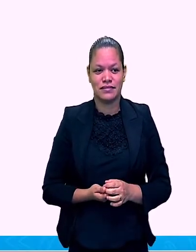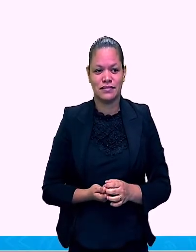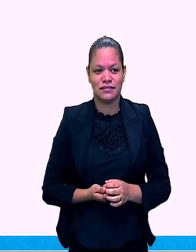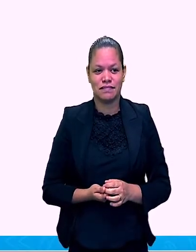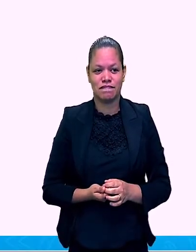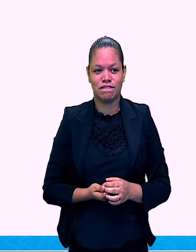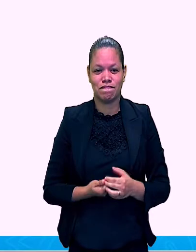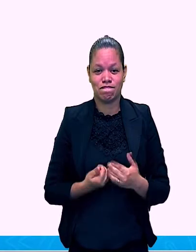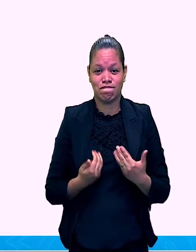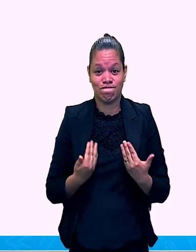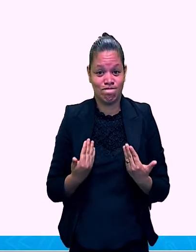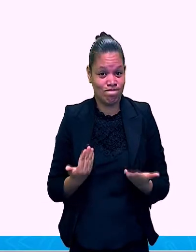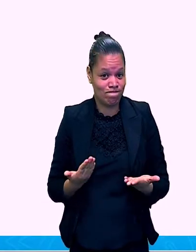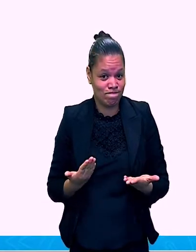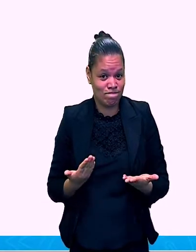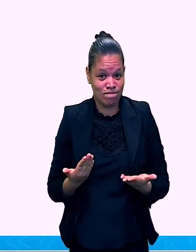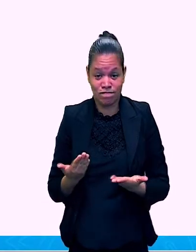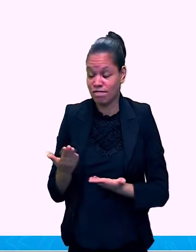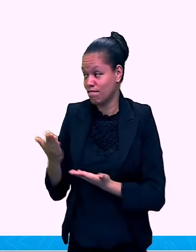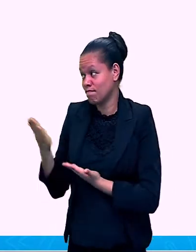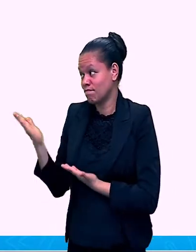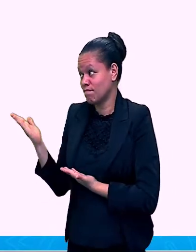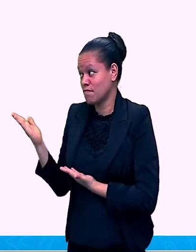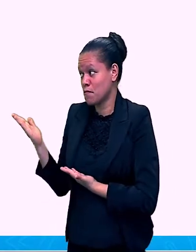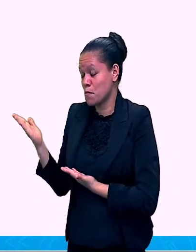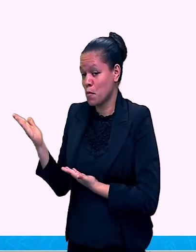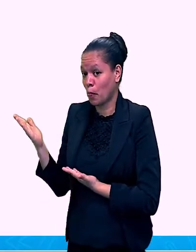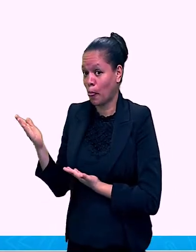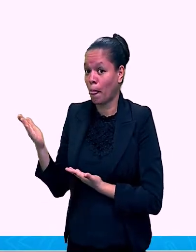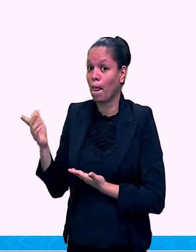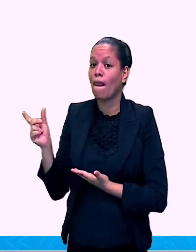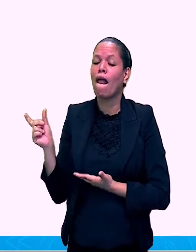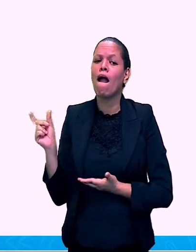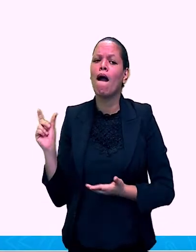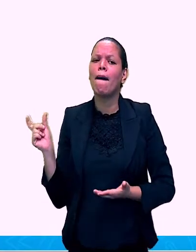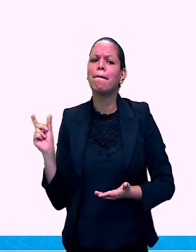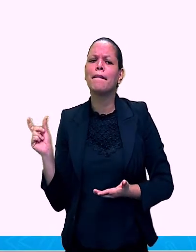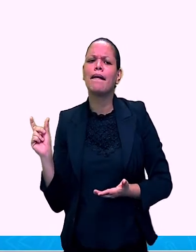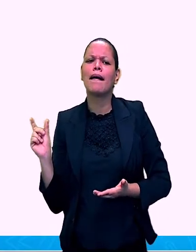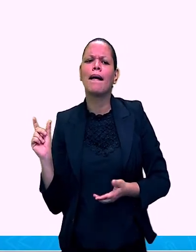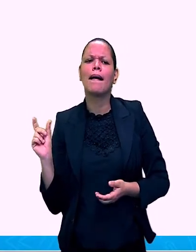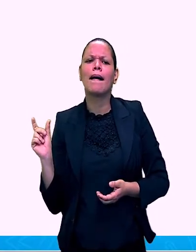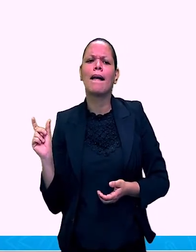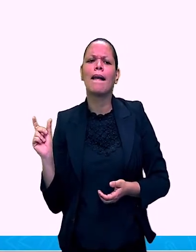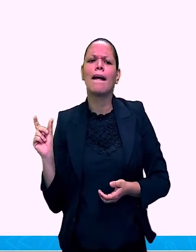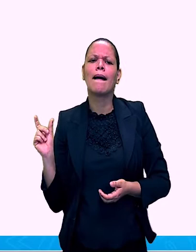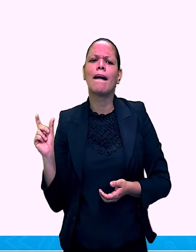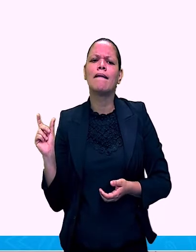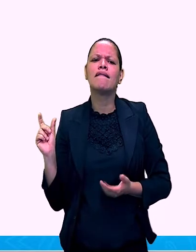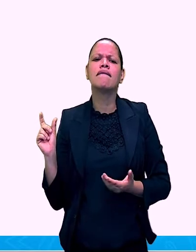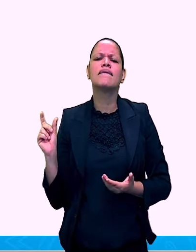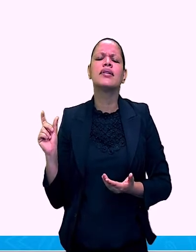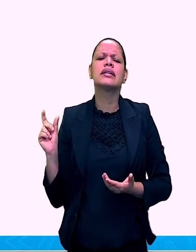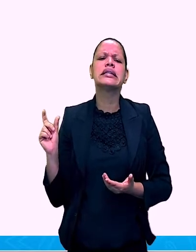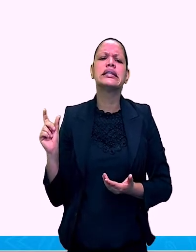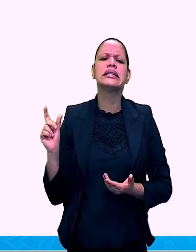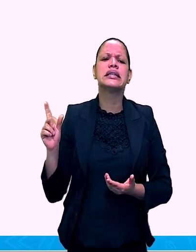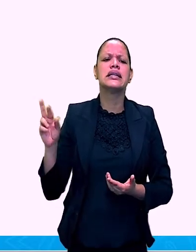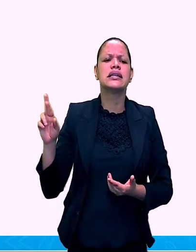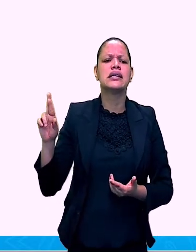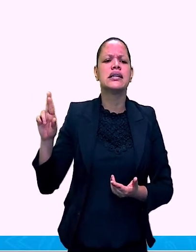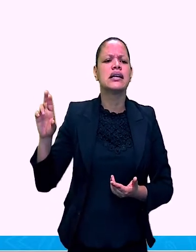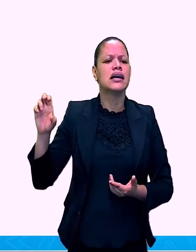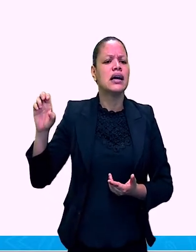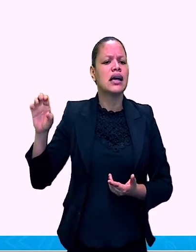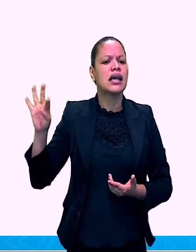reterritorialização. Ou seja, eu tenho que sair do meu lugar, eu fiz o meu lugar, perdi aquele lugar, certo? E